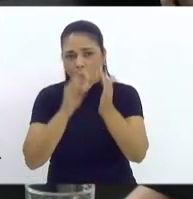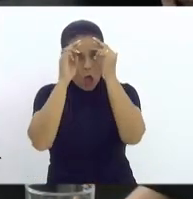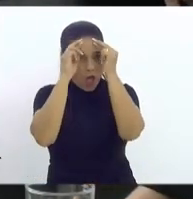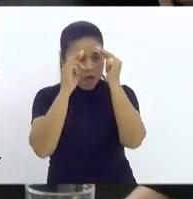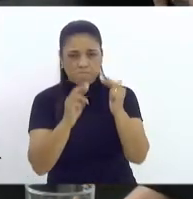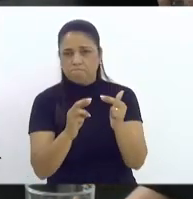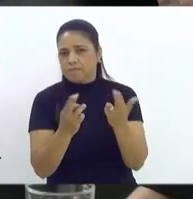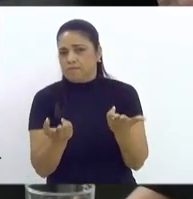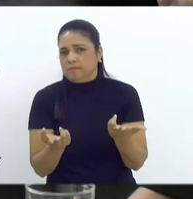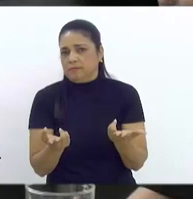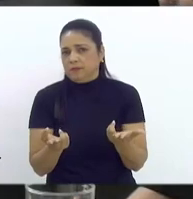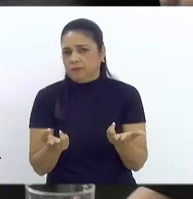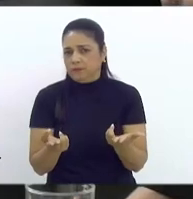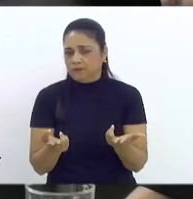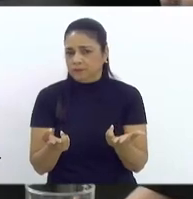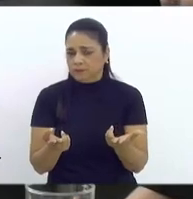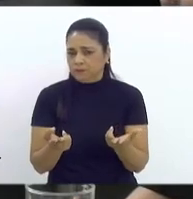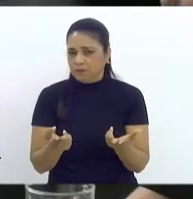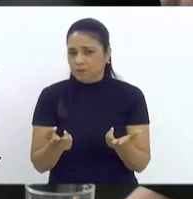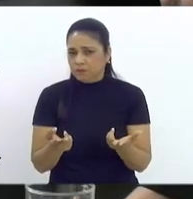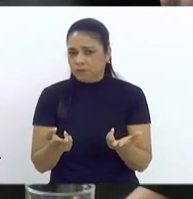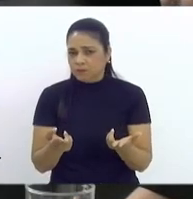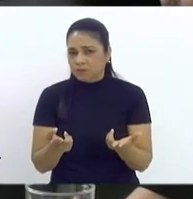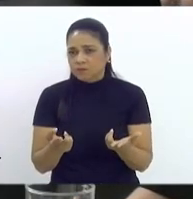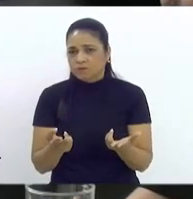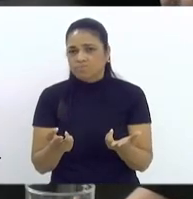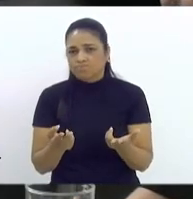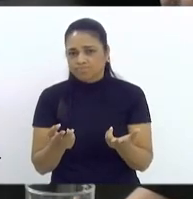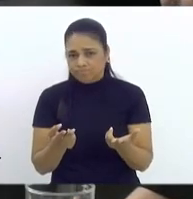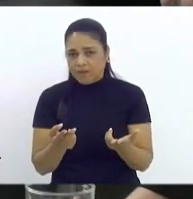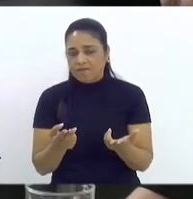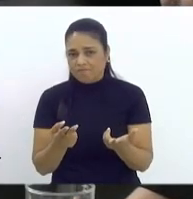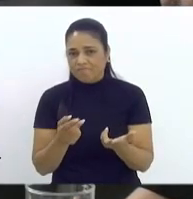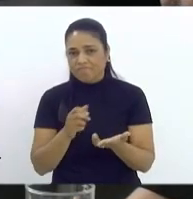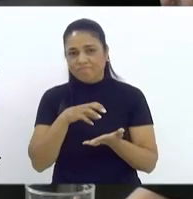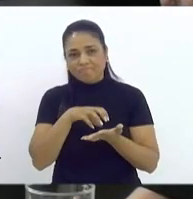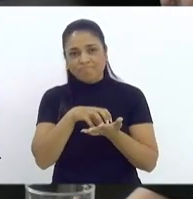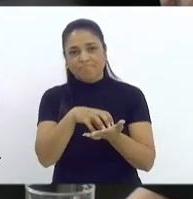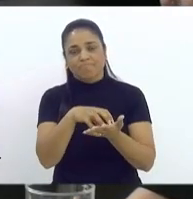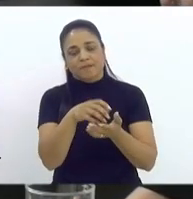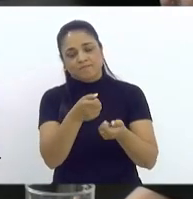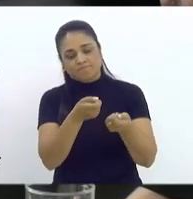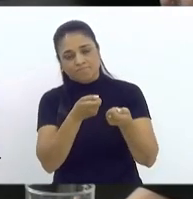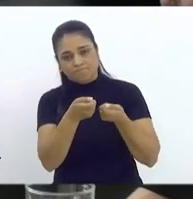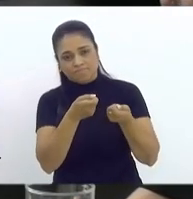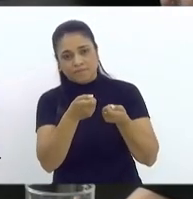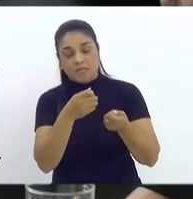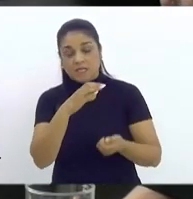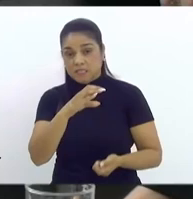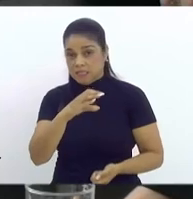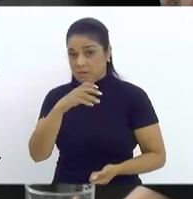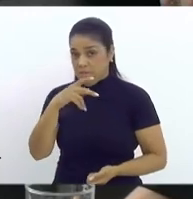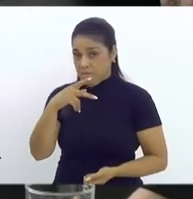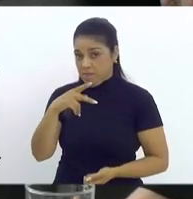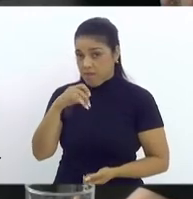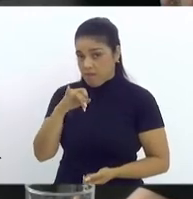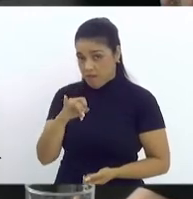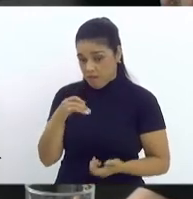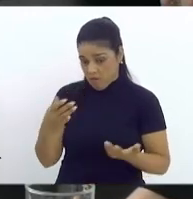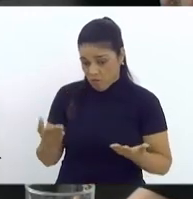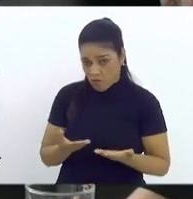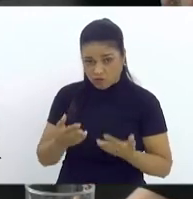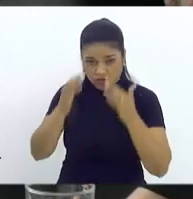respeito com essa agência, nessa CPI especificamente, me deixa